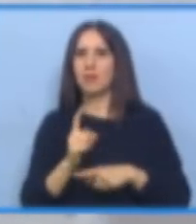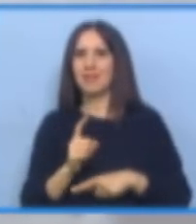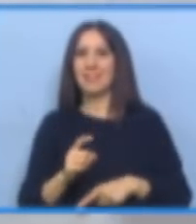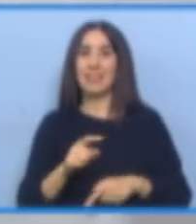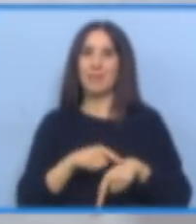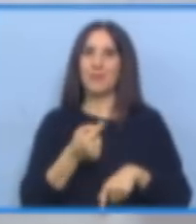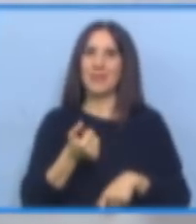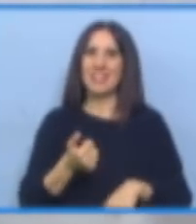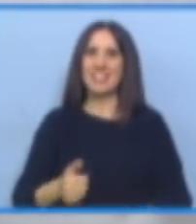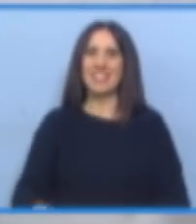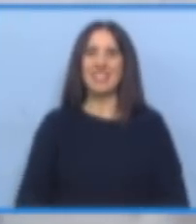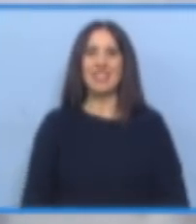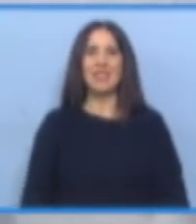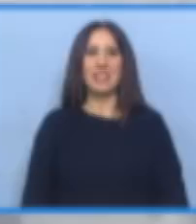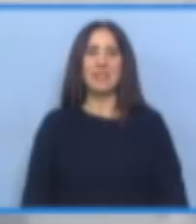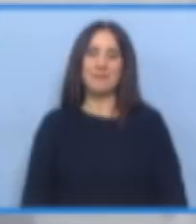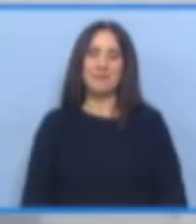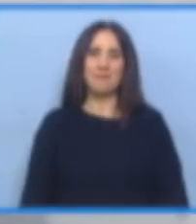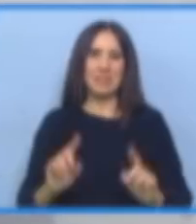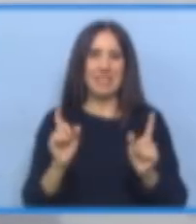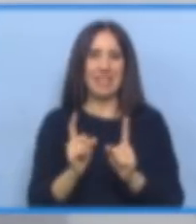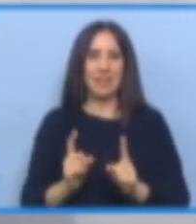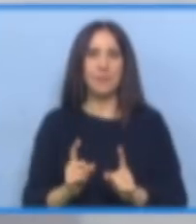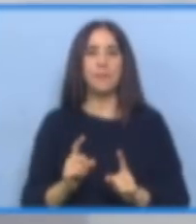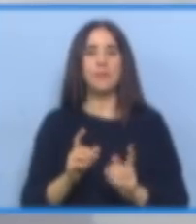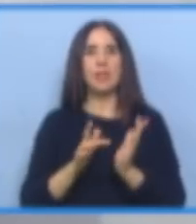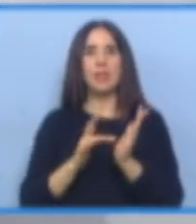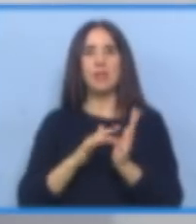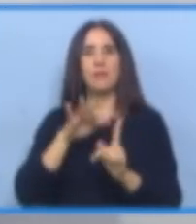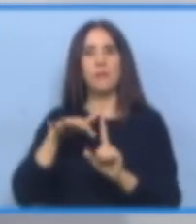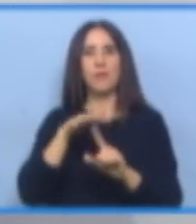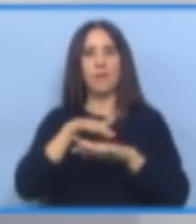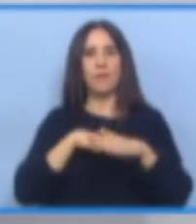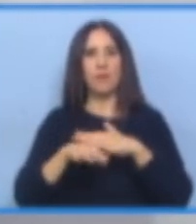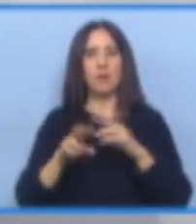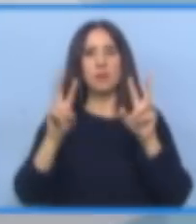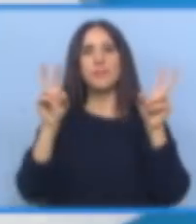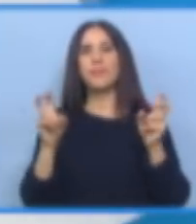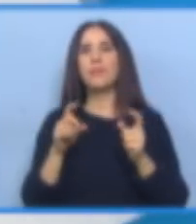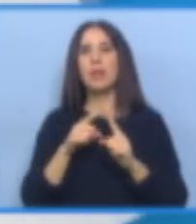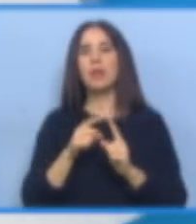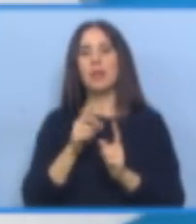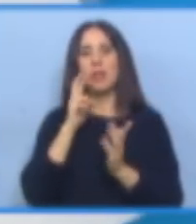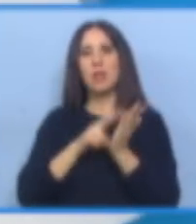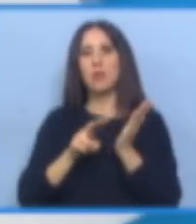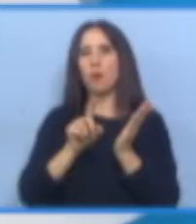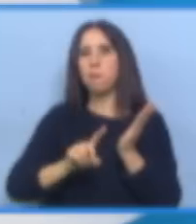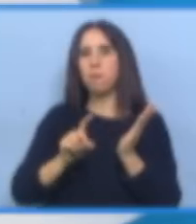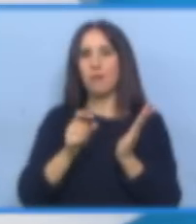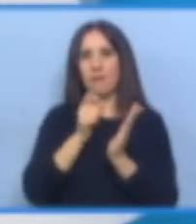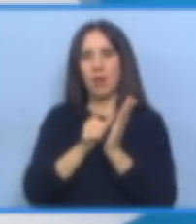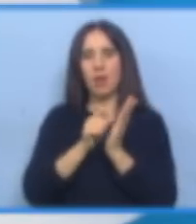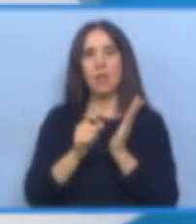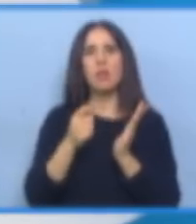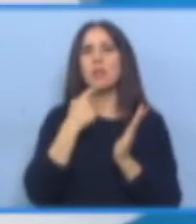tempo. Fazemos-lo de forma necessariamente mais breve. O livro dos Atos dos Apóstolos, que é narrado na primeira leitura, apresentado na primeira leitura, o